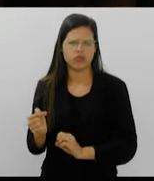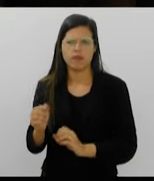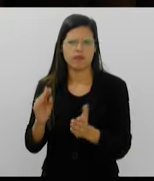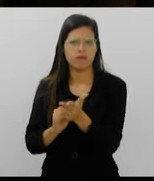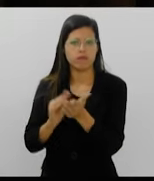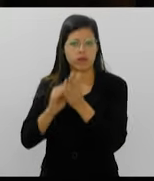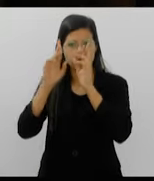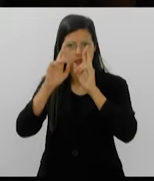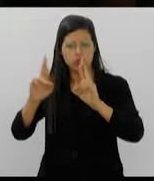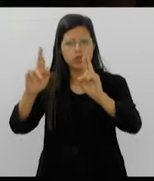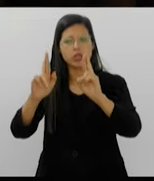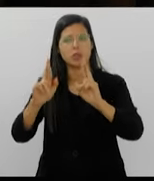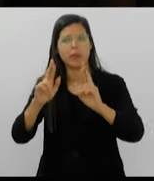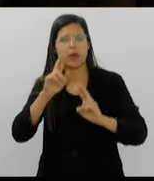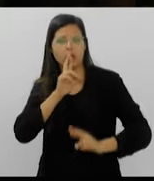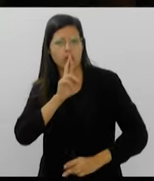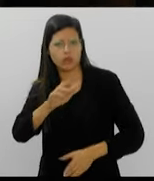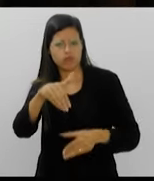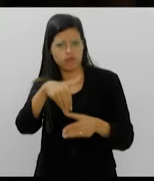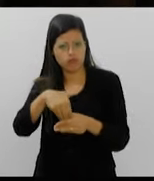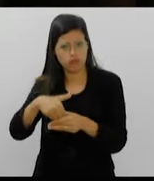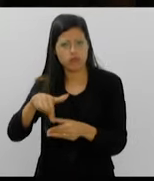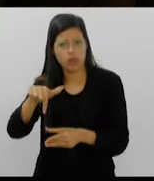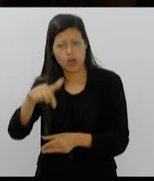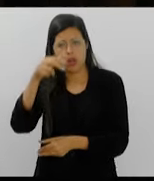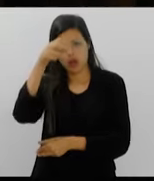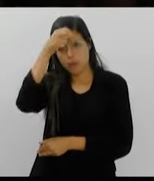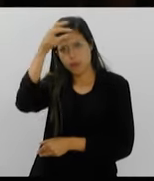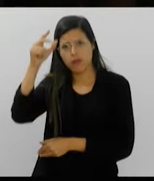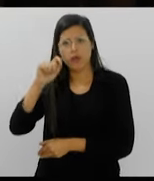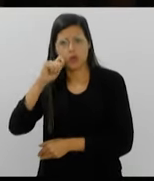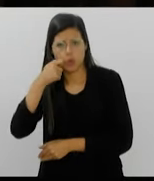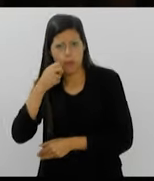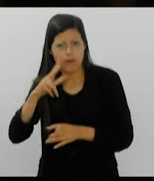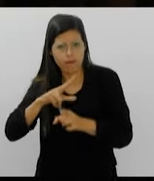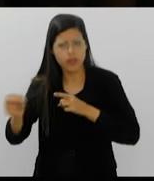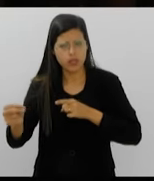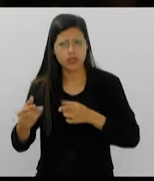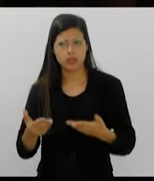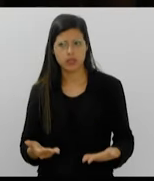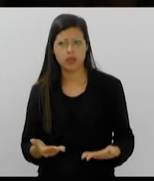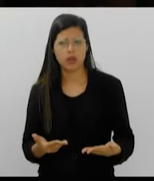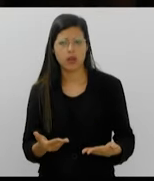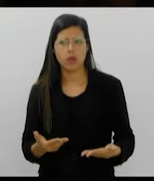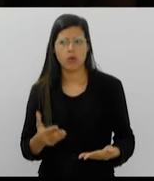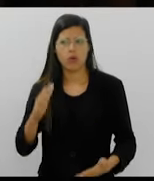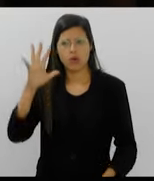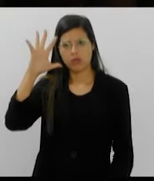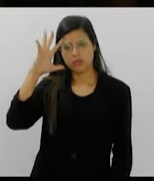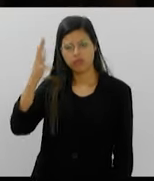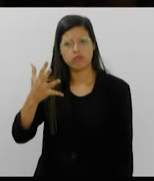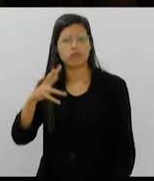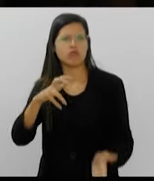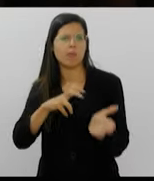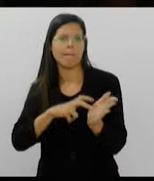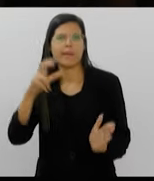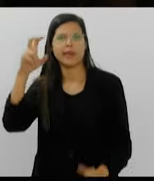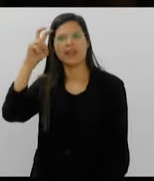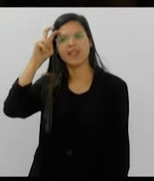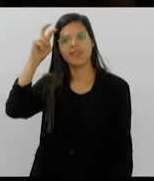urnas. Eduardo Paes ganhou no primeiro turno, numa eleição que eu disputei, inclusive. Ele resolve, numa bela manhã de